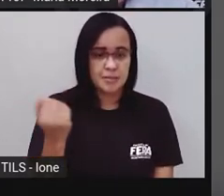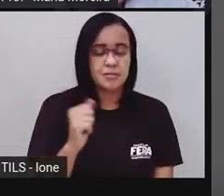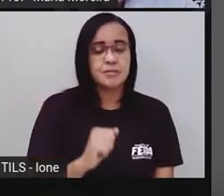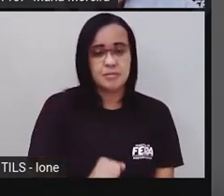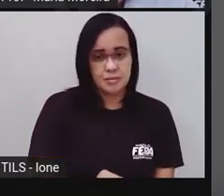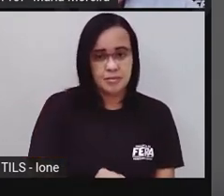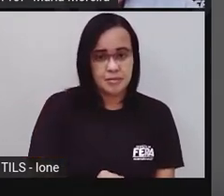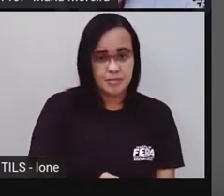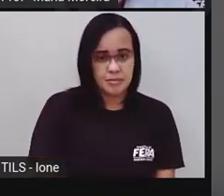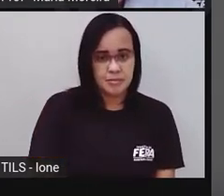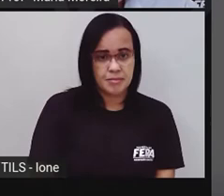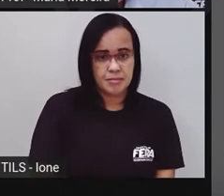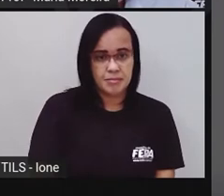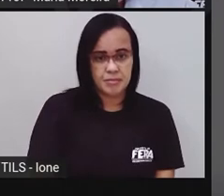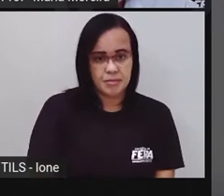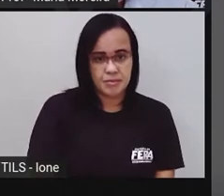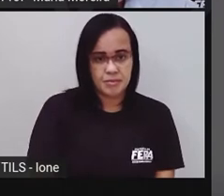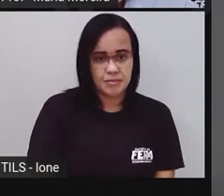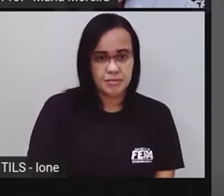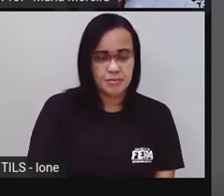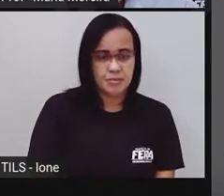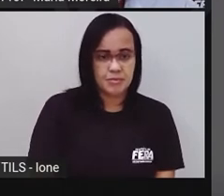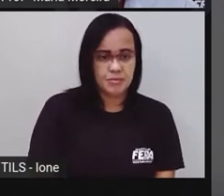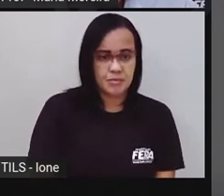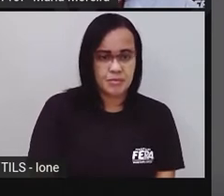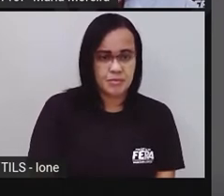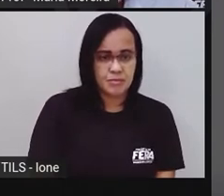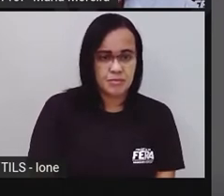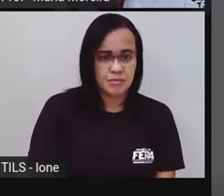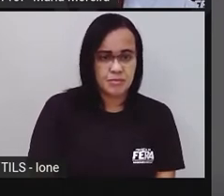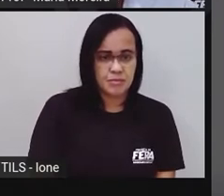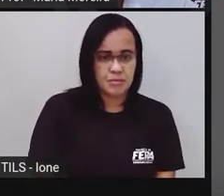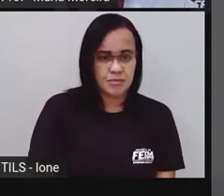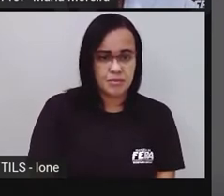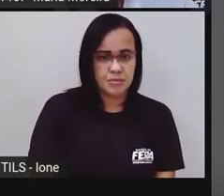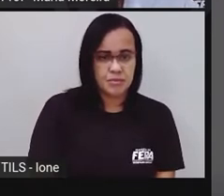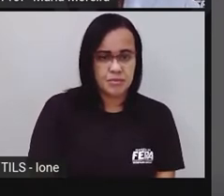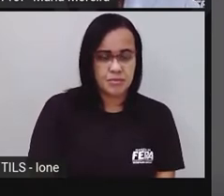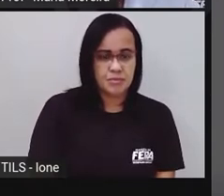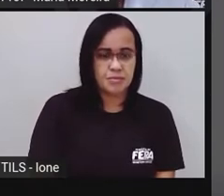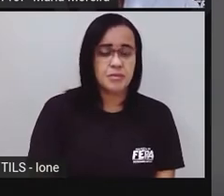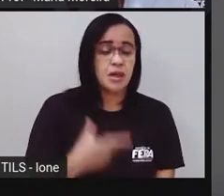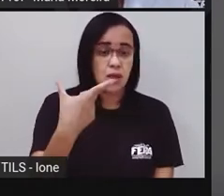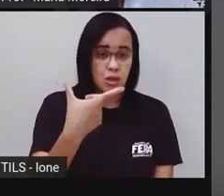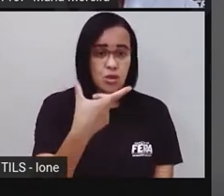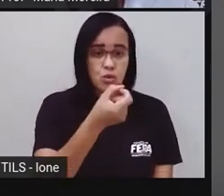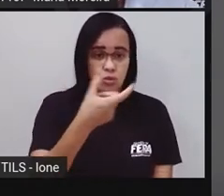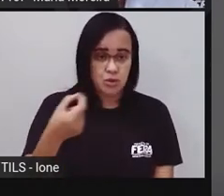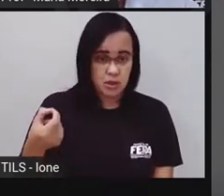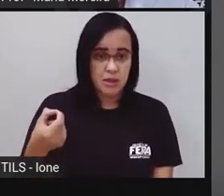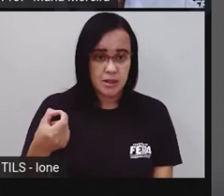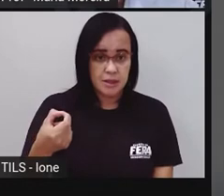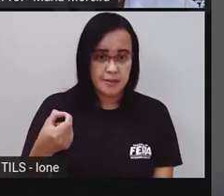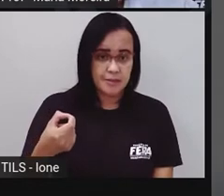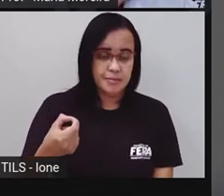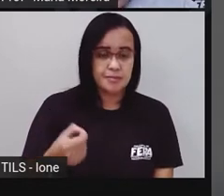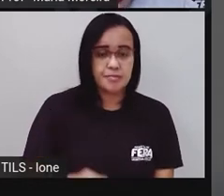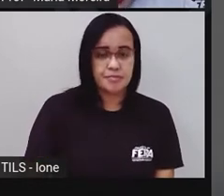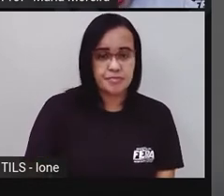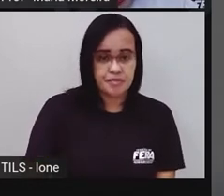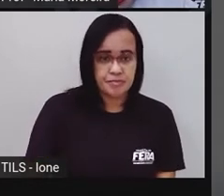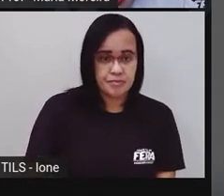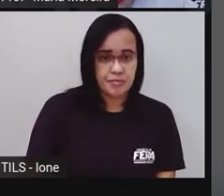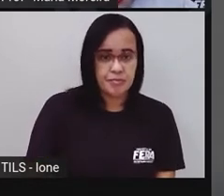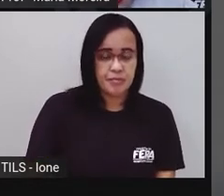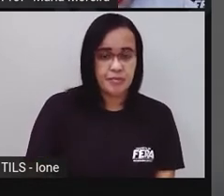quanto só a 200 dezenas no caso das centenas e vou pegar